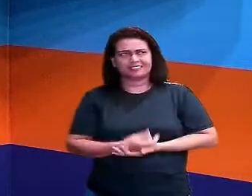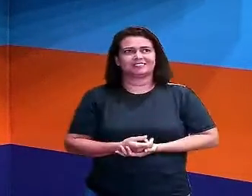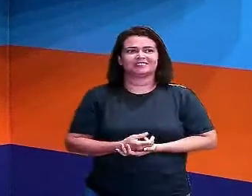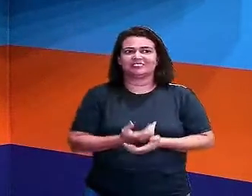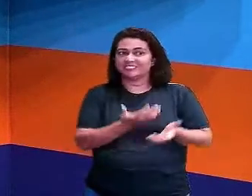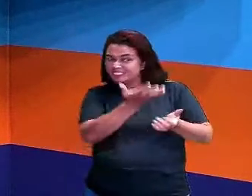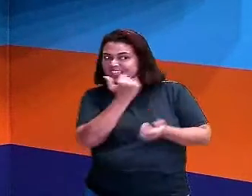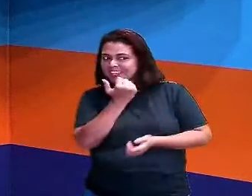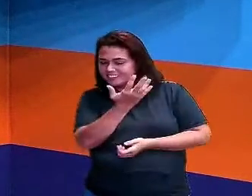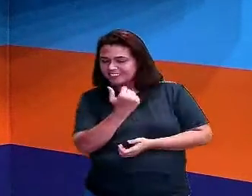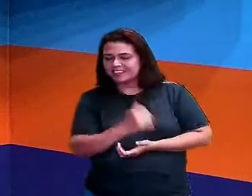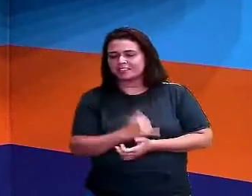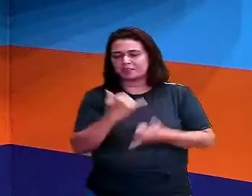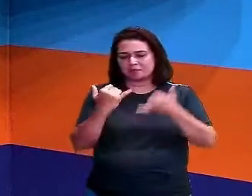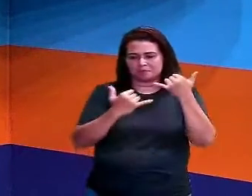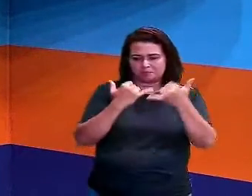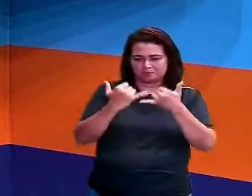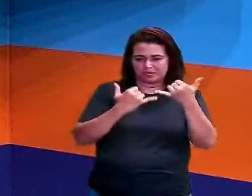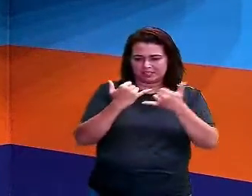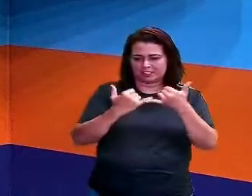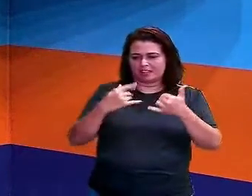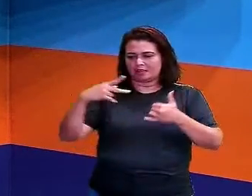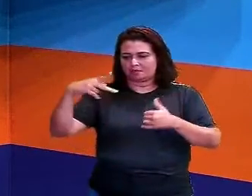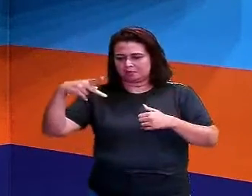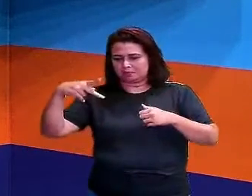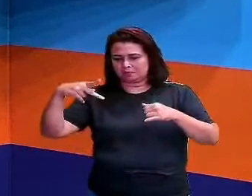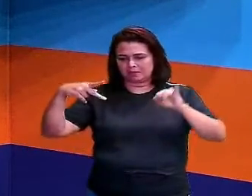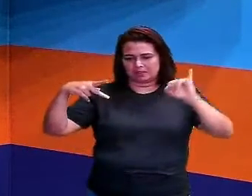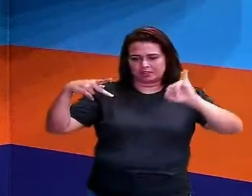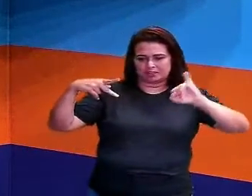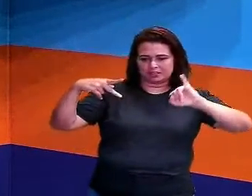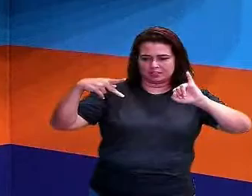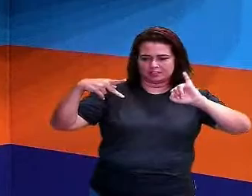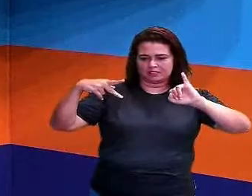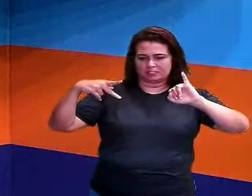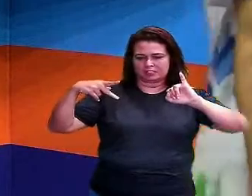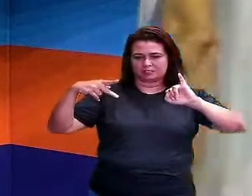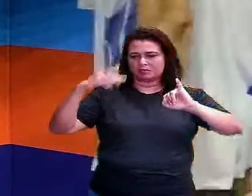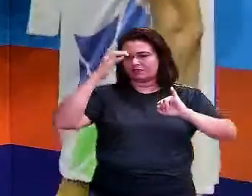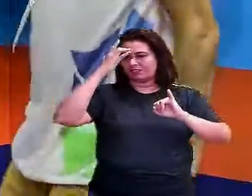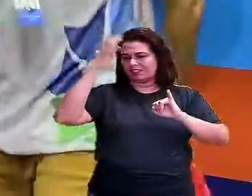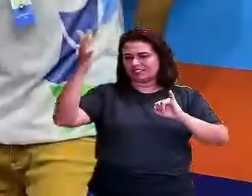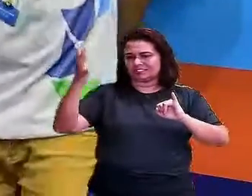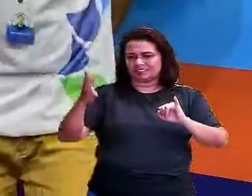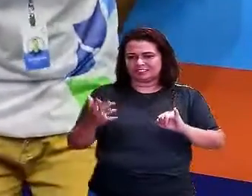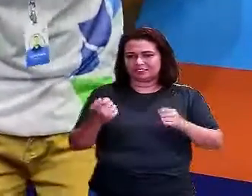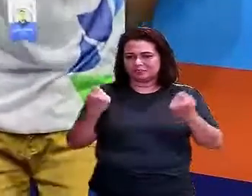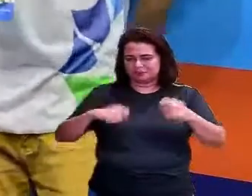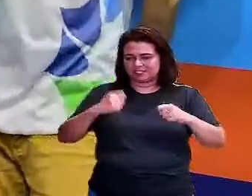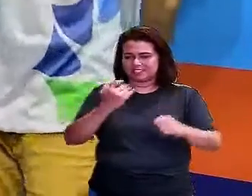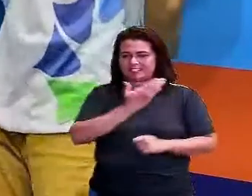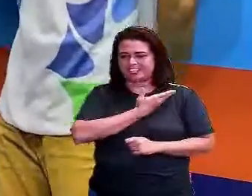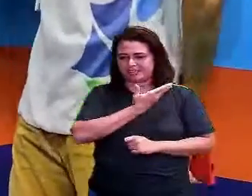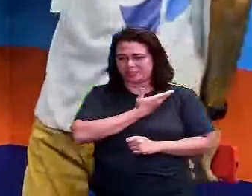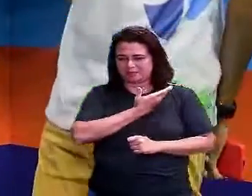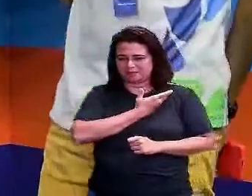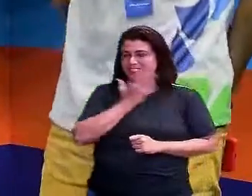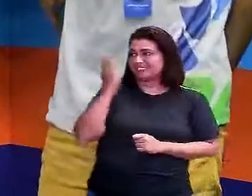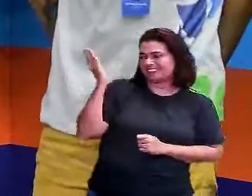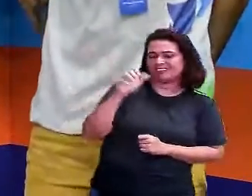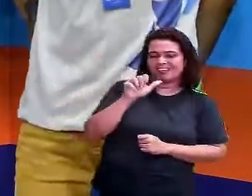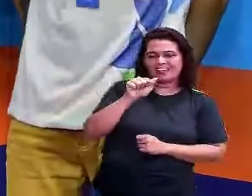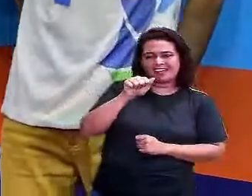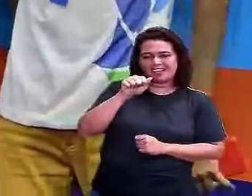de par ou ímpar. Ó, gente, para brincar de par ou ímpar é muito fácil. Você precisa de um coleguinha, Adriano,